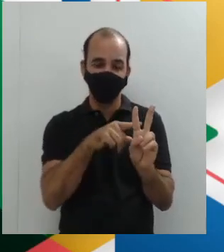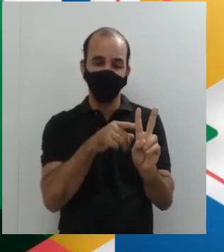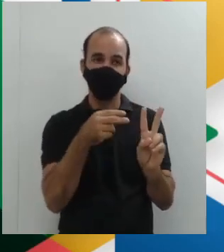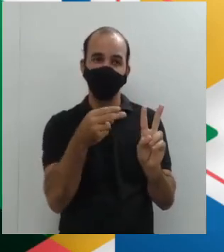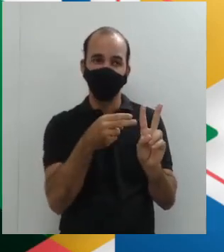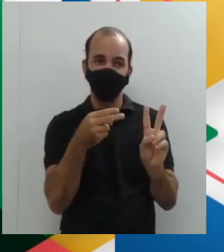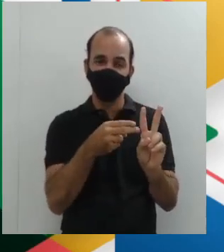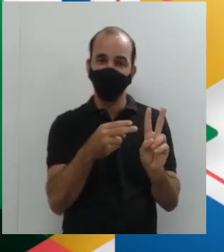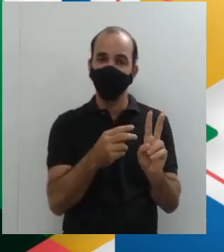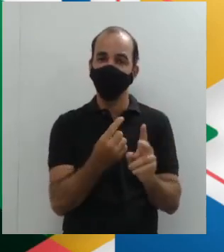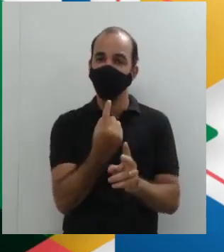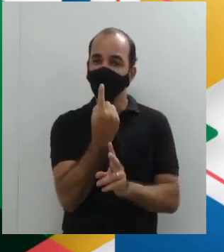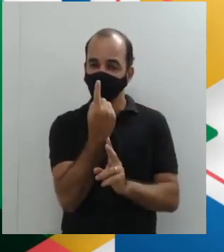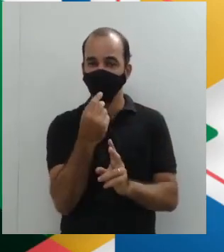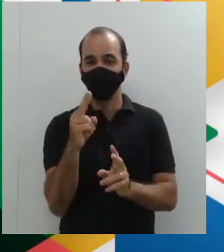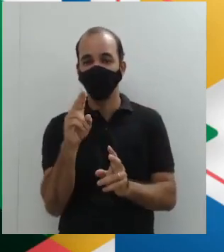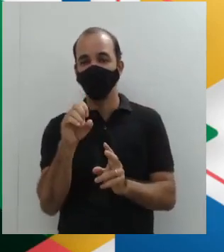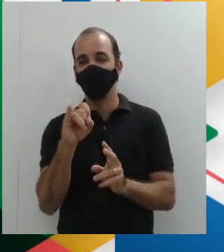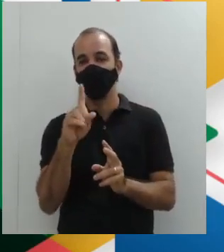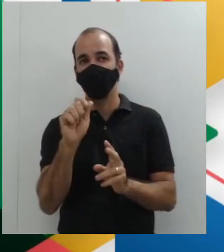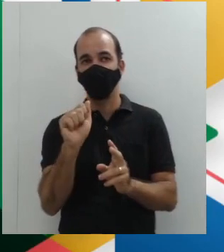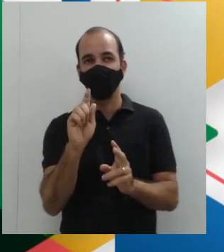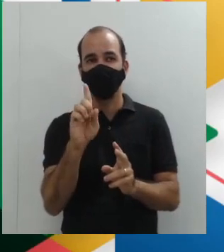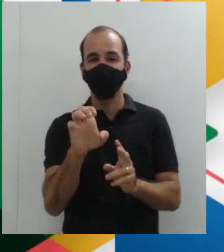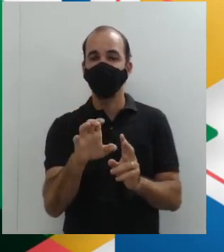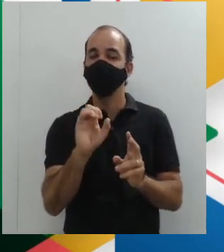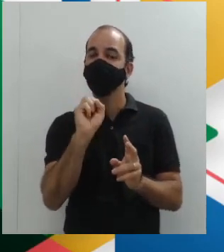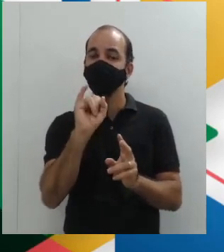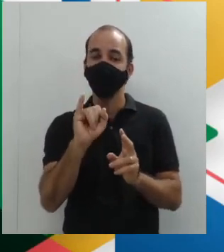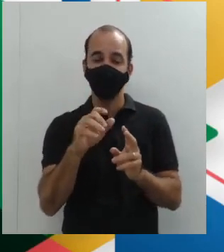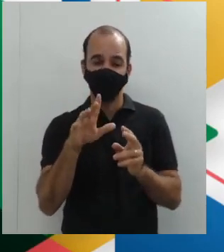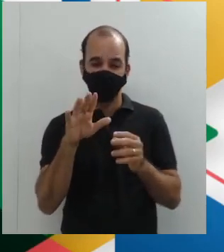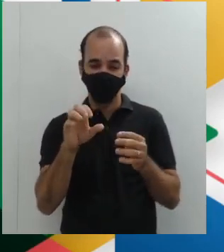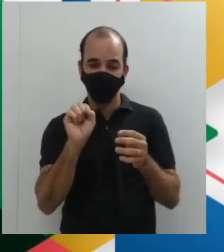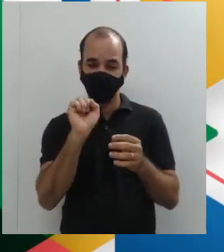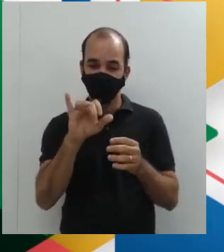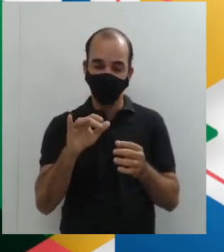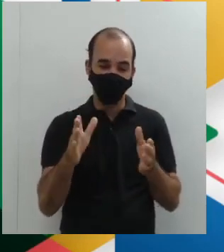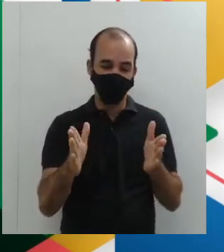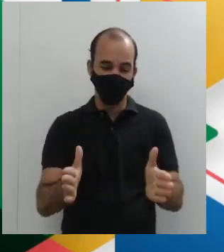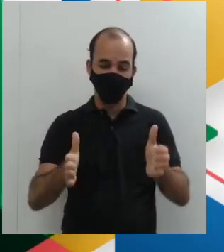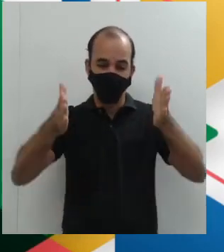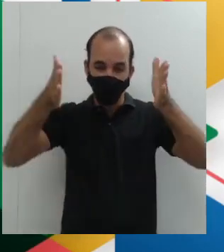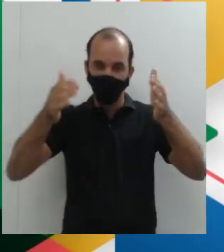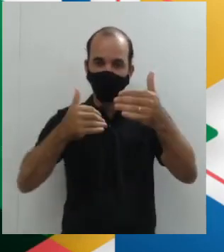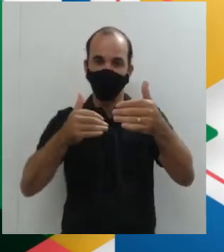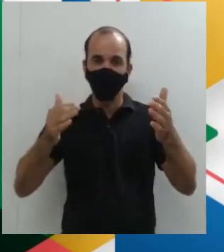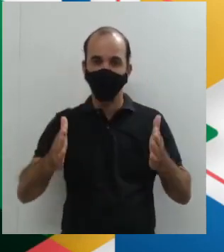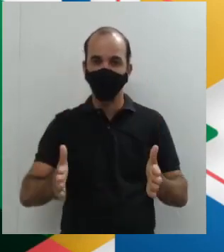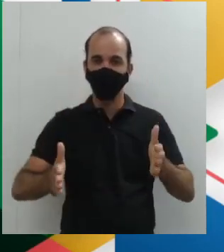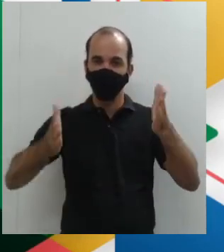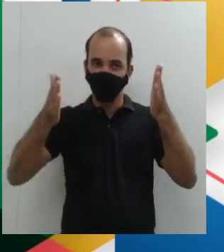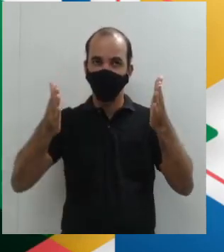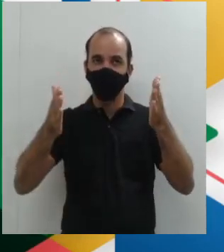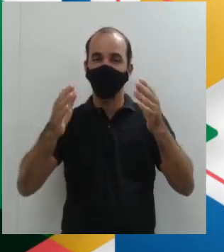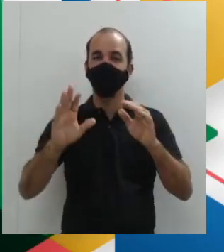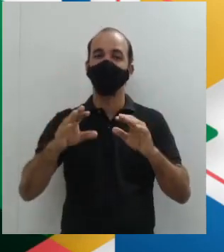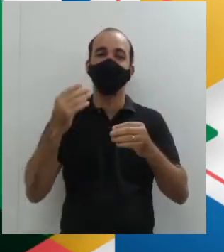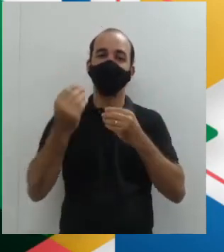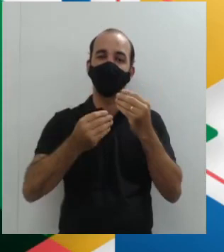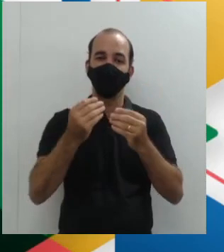unidades de aresta, o que eu vou ter? O que eu vou ter? Eu vou ter o seguinte, ó. Eu vou ter